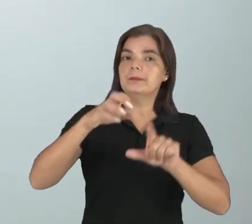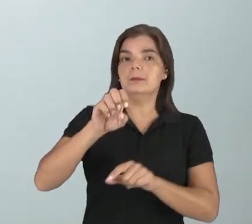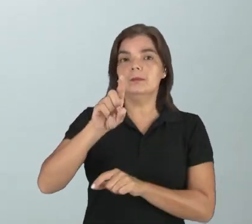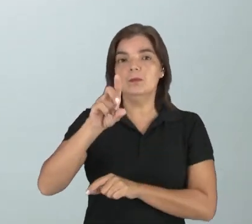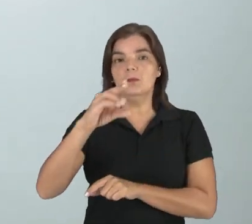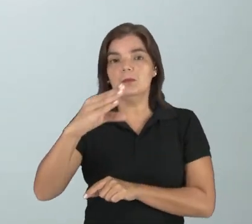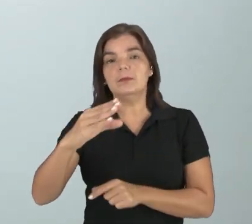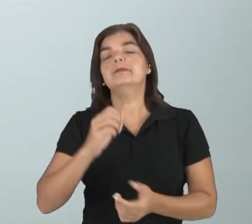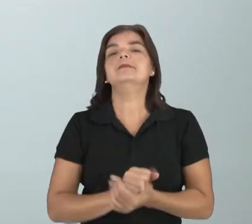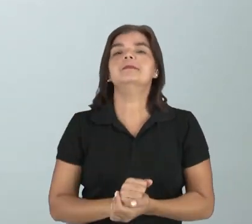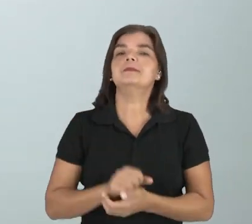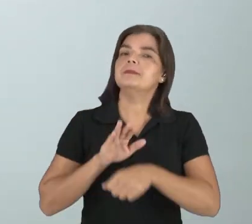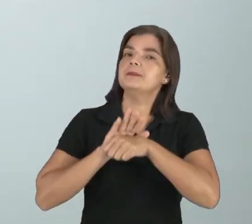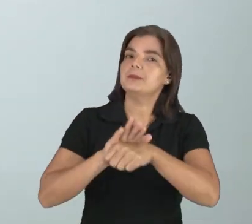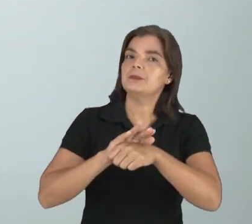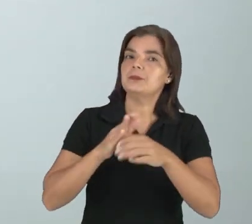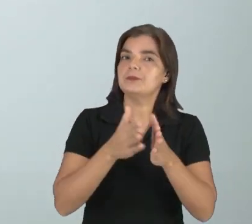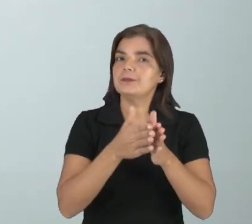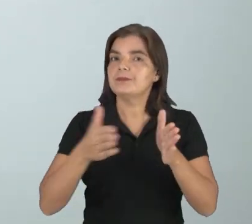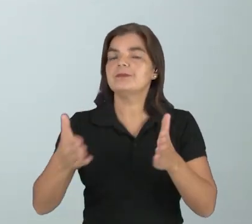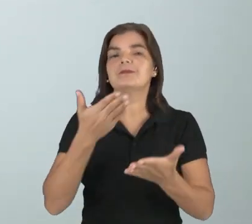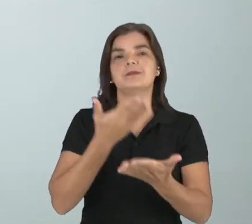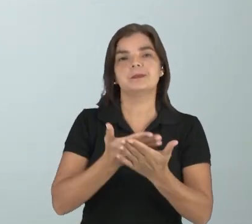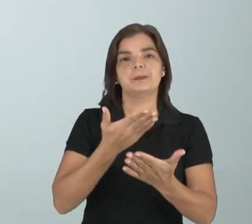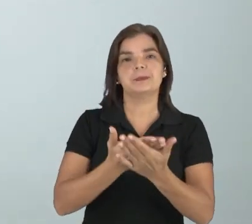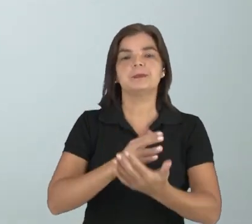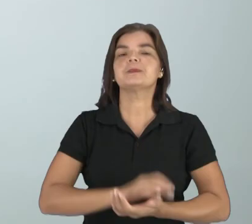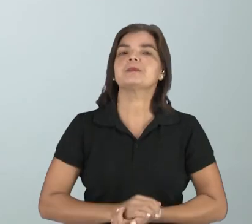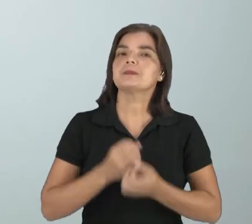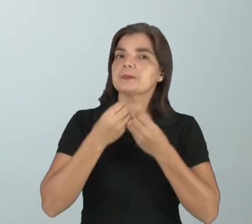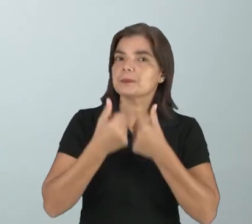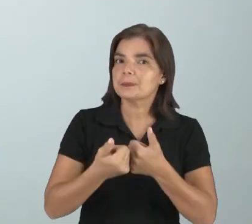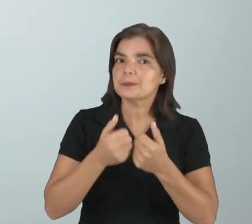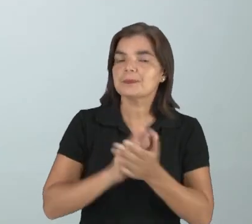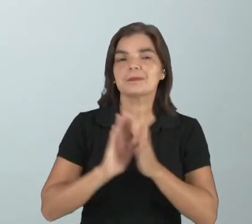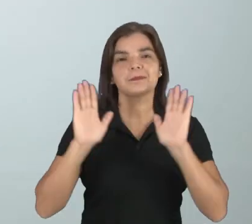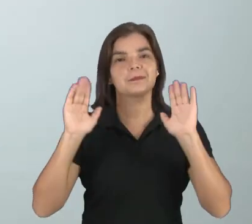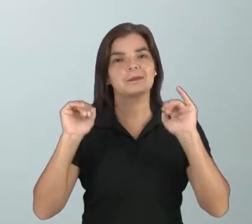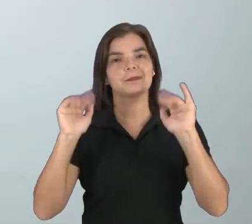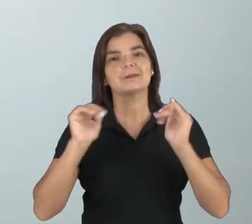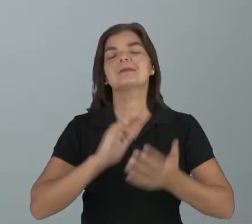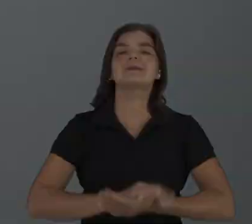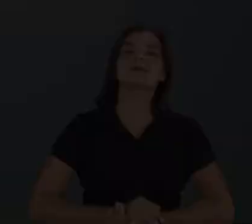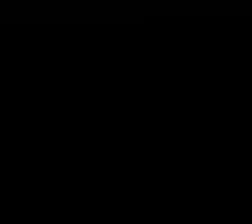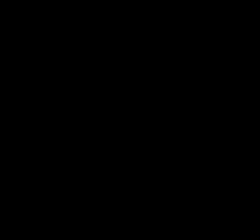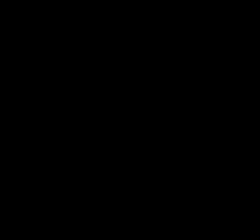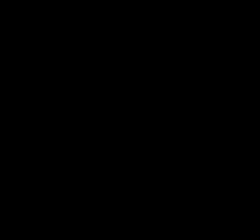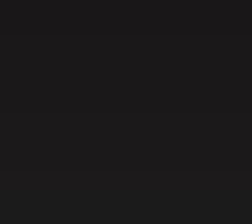essa, que é a sua companhia durante o seu tempo de estudos. Tudo bem? Até a próxima!